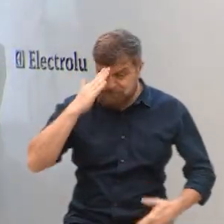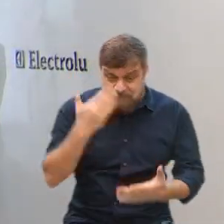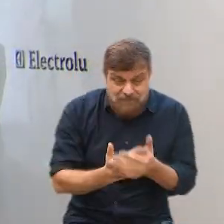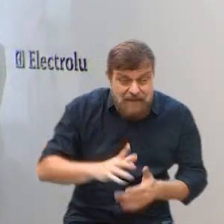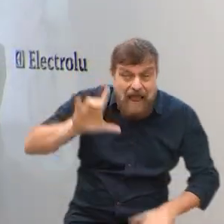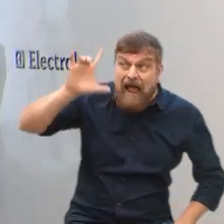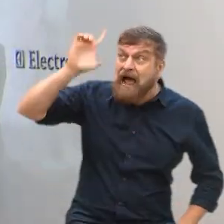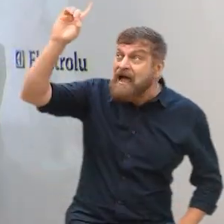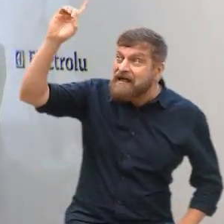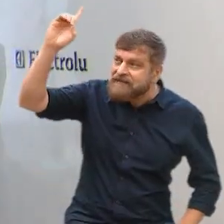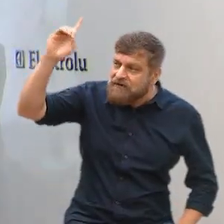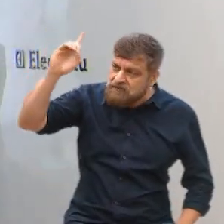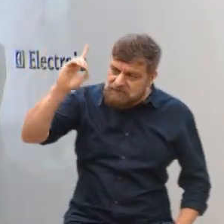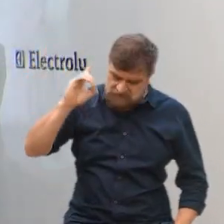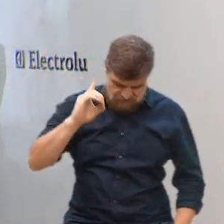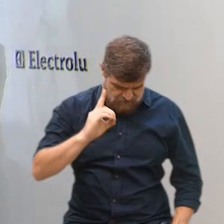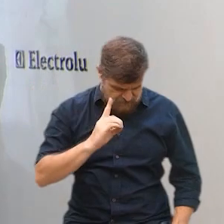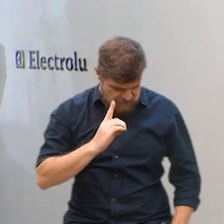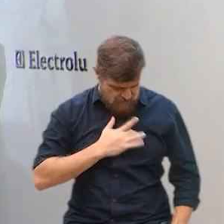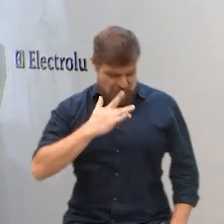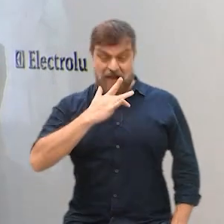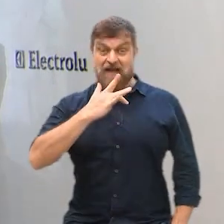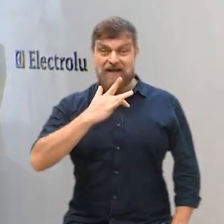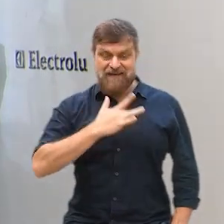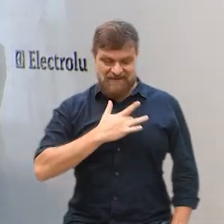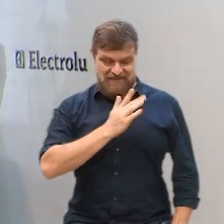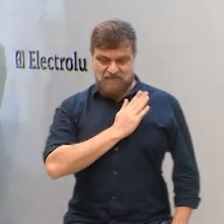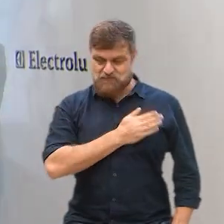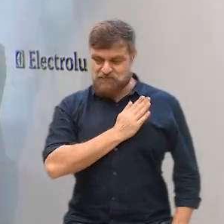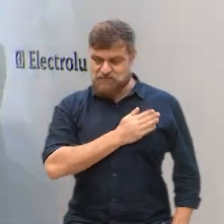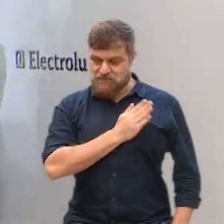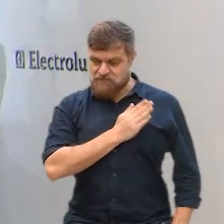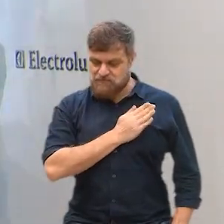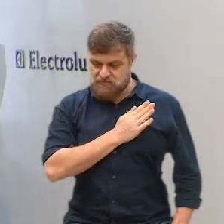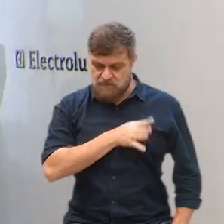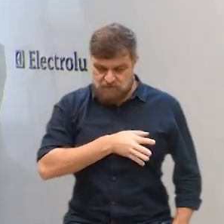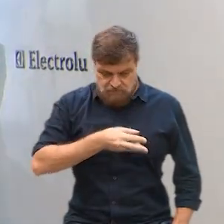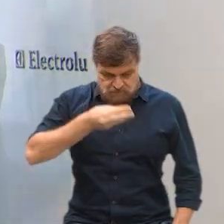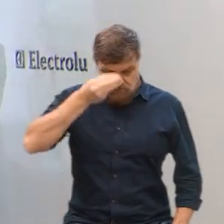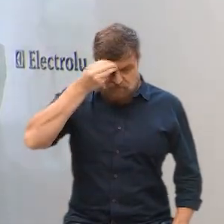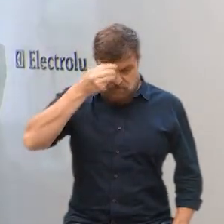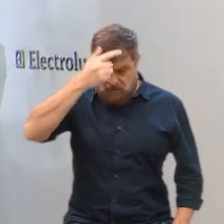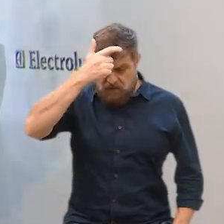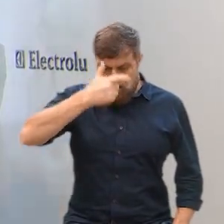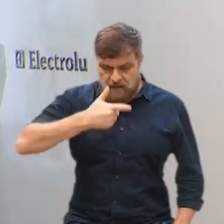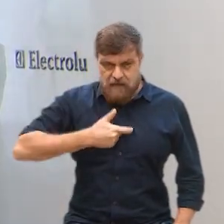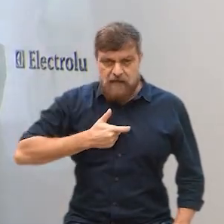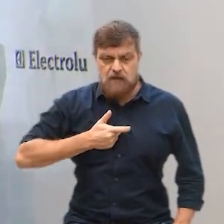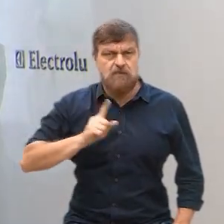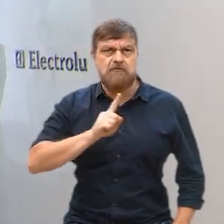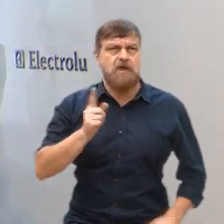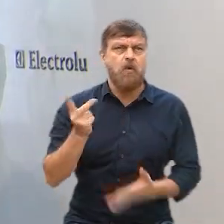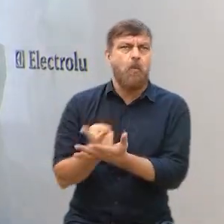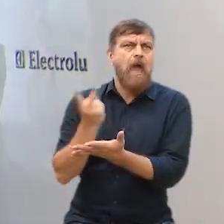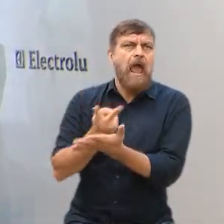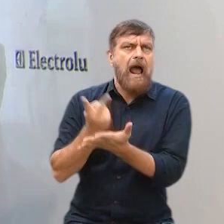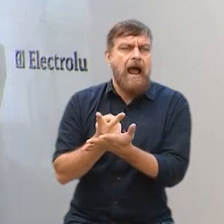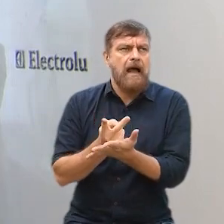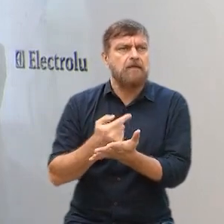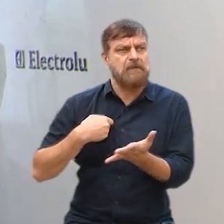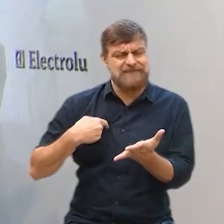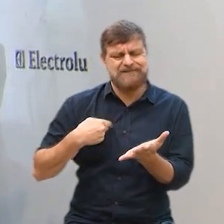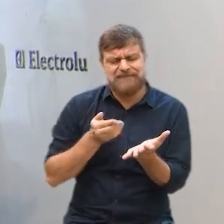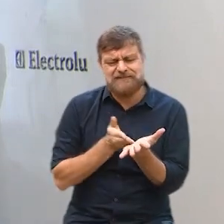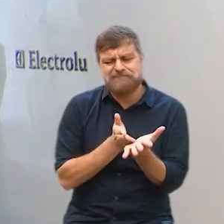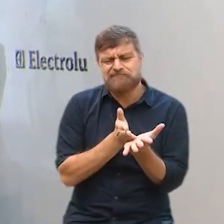Deus também que colocou isso no meu coração, de que eu tava indo por um caminho totalmente, não